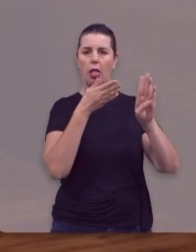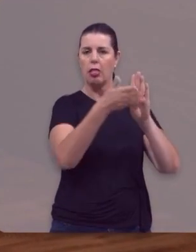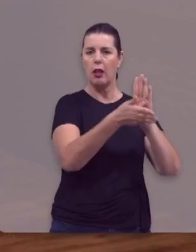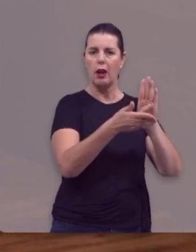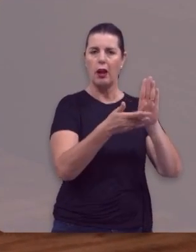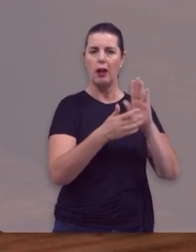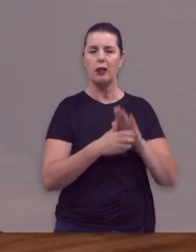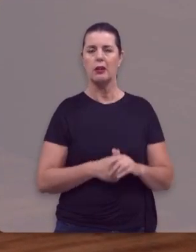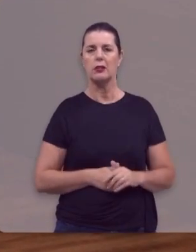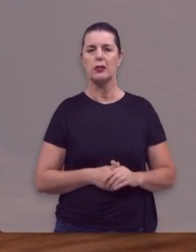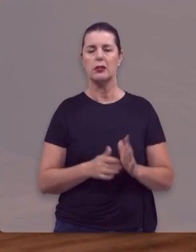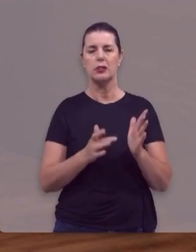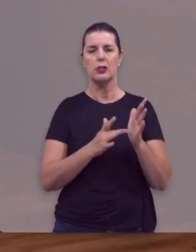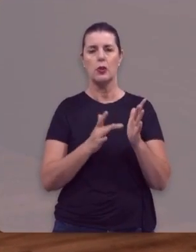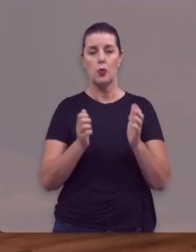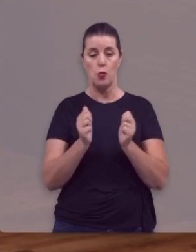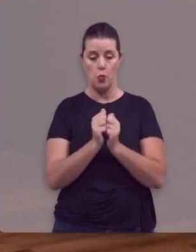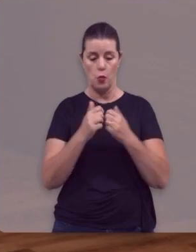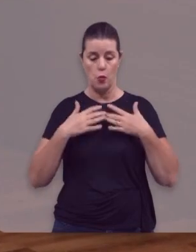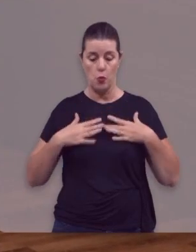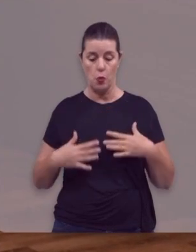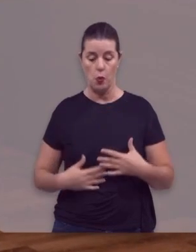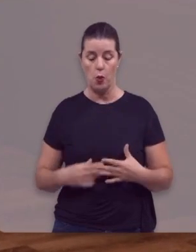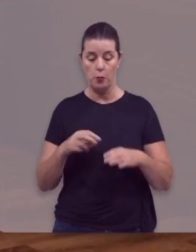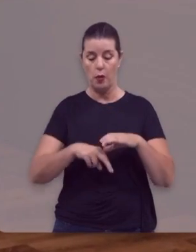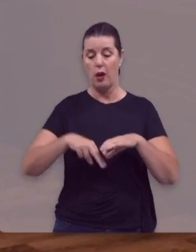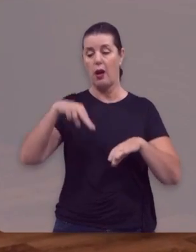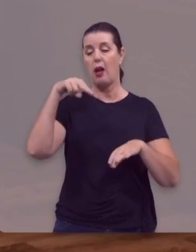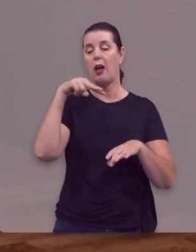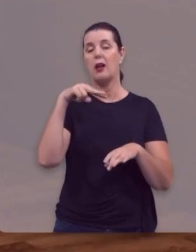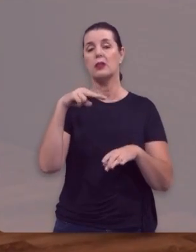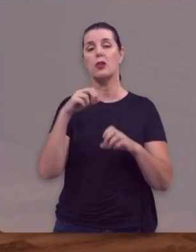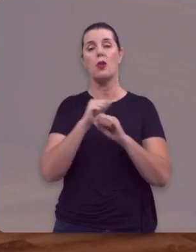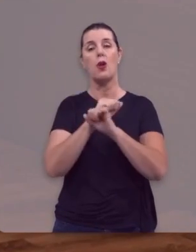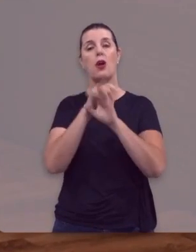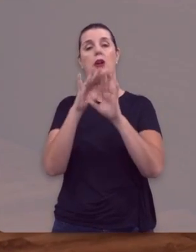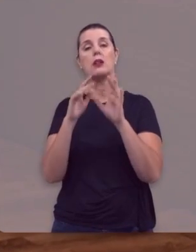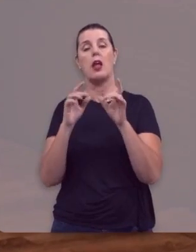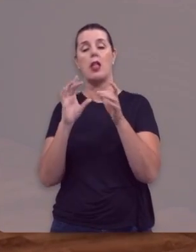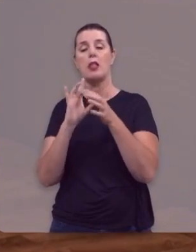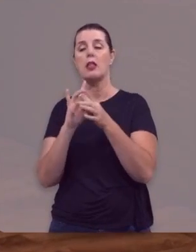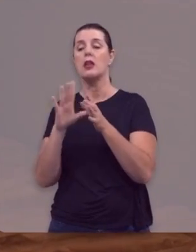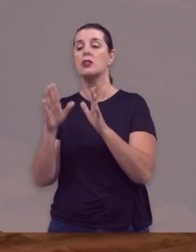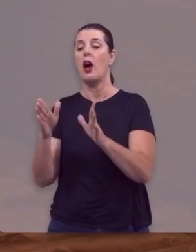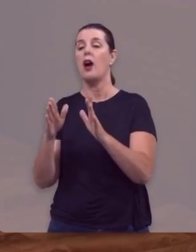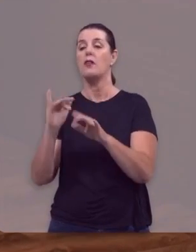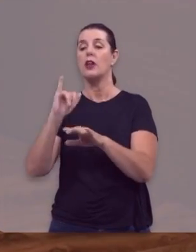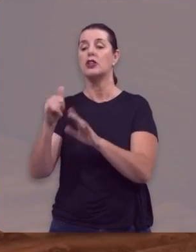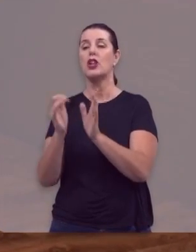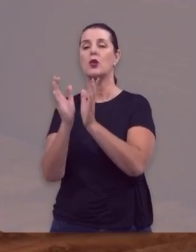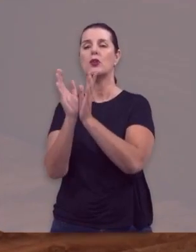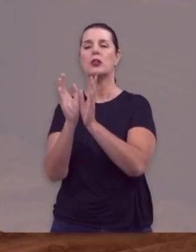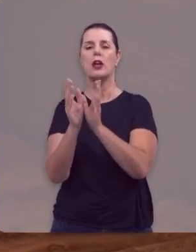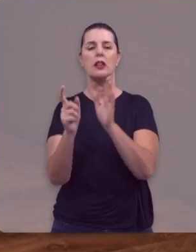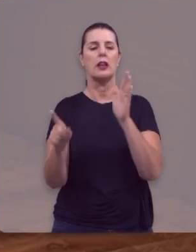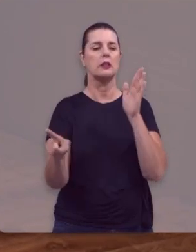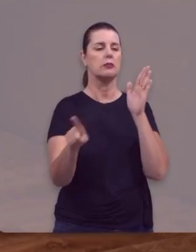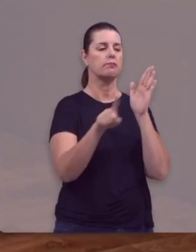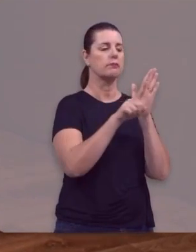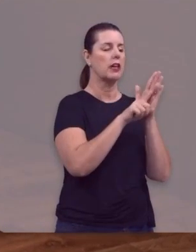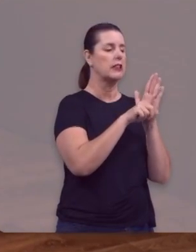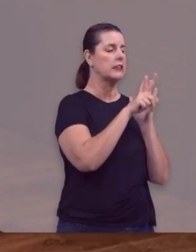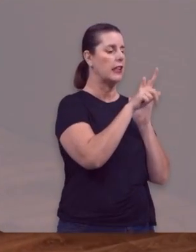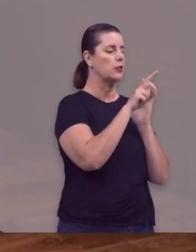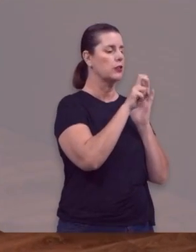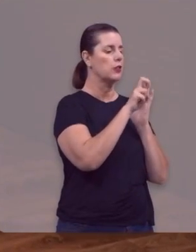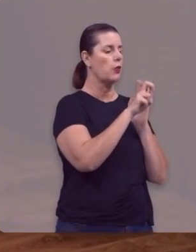o corpo ressurreto, poderoso, glorioso. Ele saía lá de Jerusalém, aparecia lá na Galileia, 154